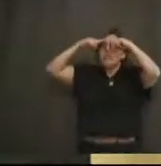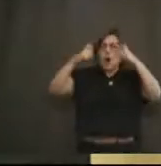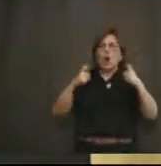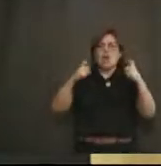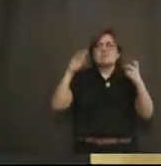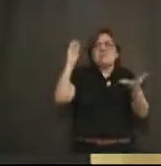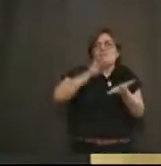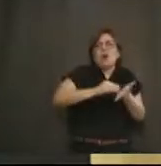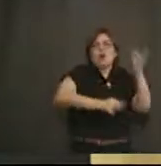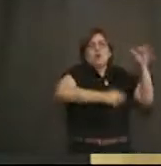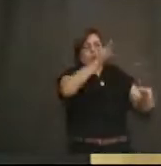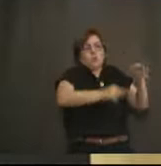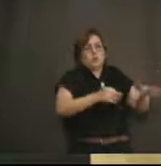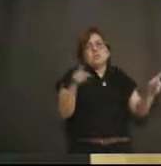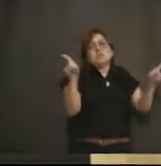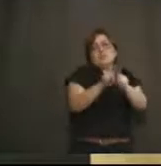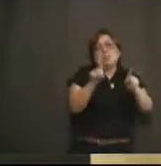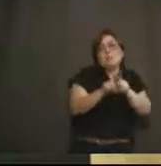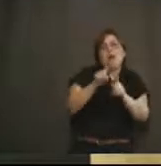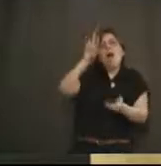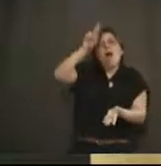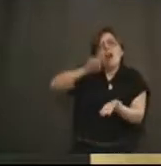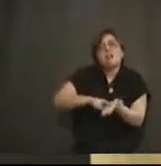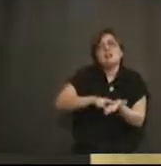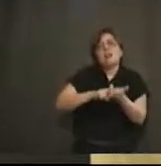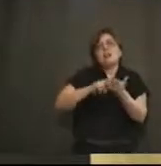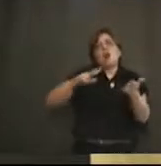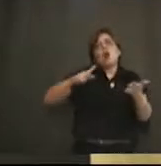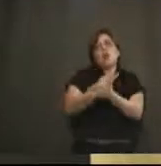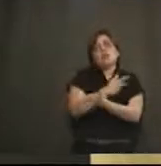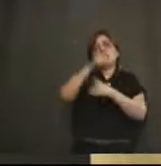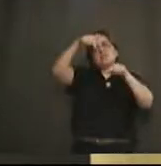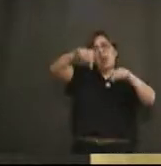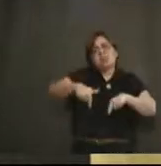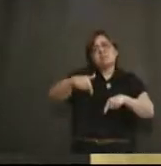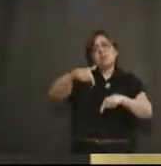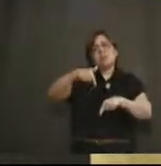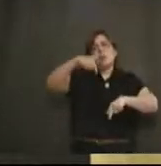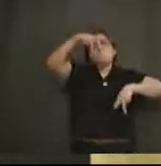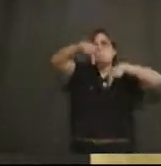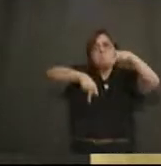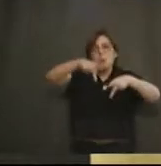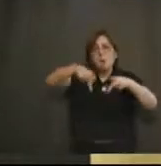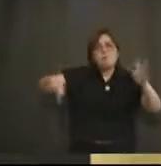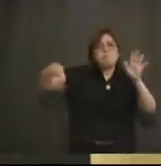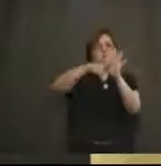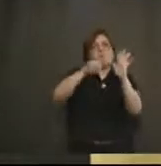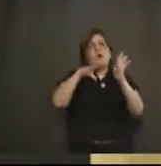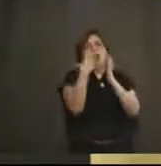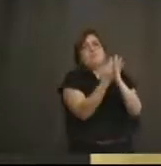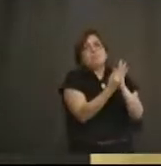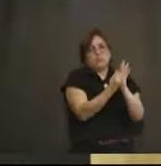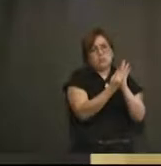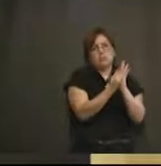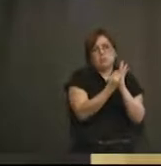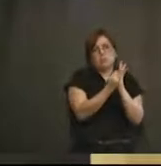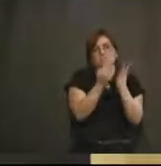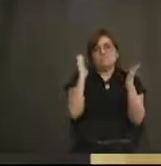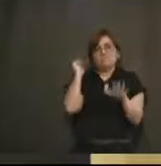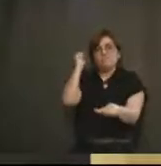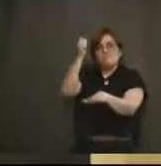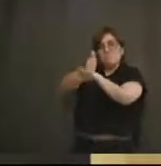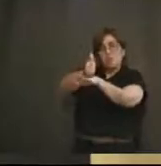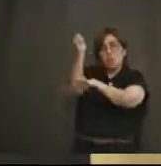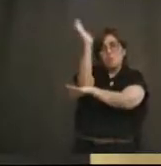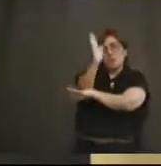toda a realidade dramática vivida pelos povos da Amazônia. Prevalece no Brasil, para